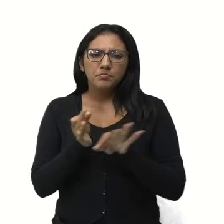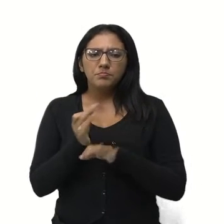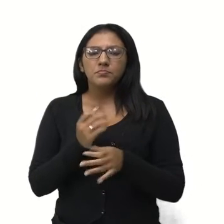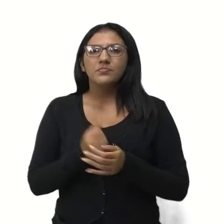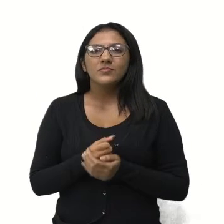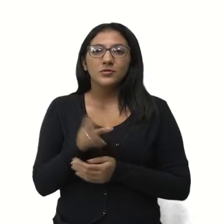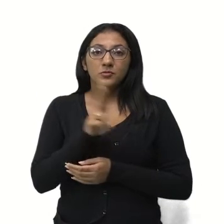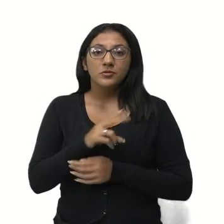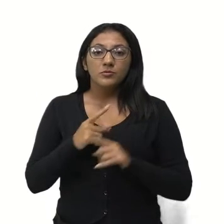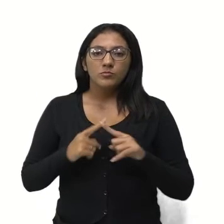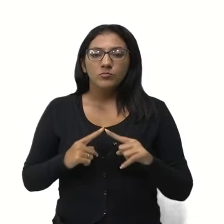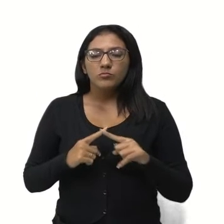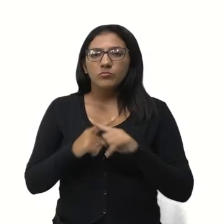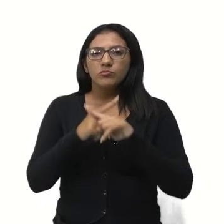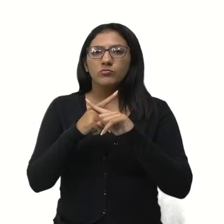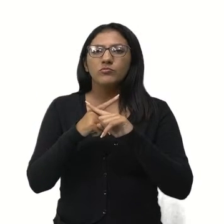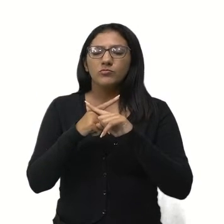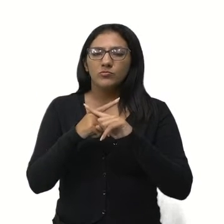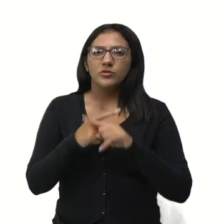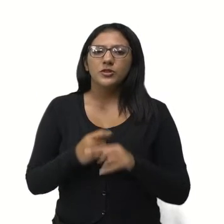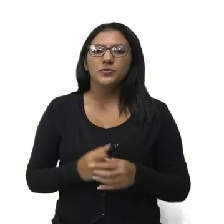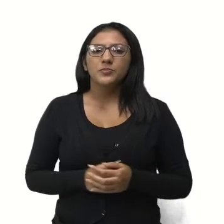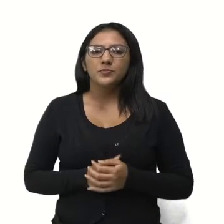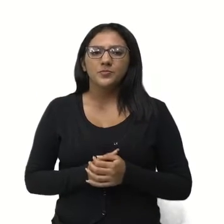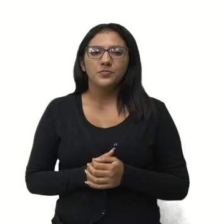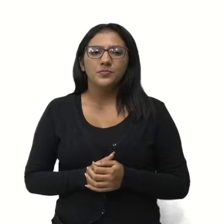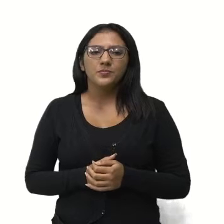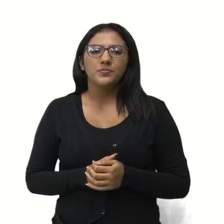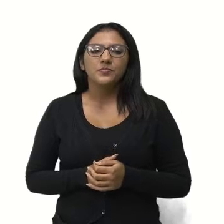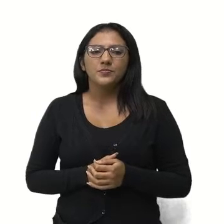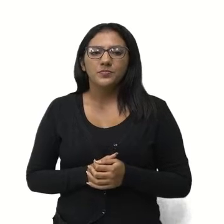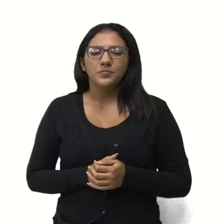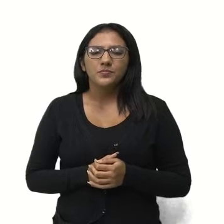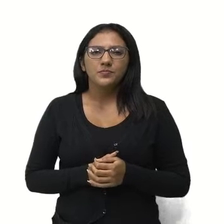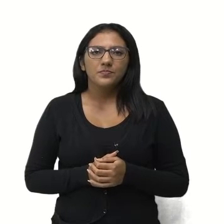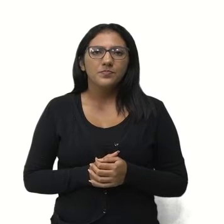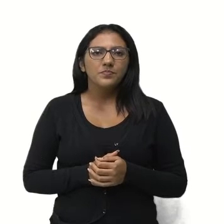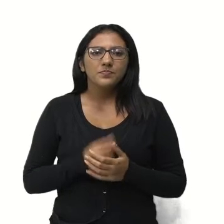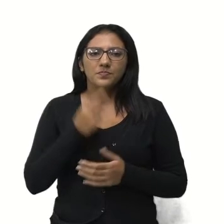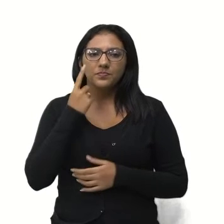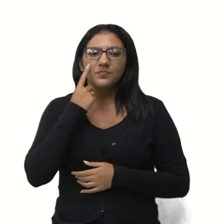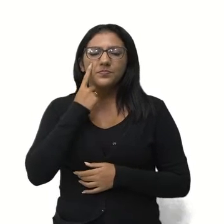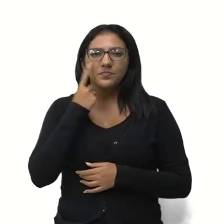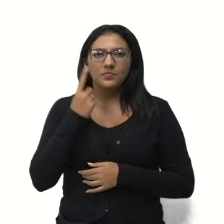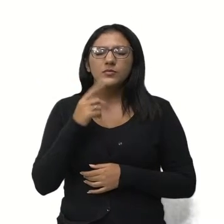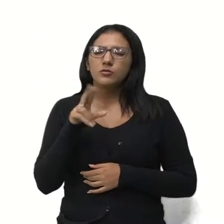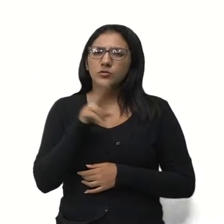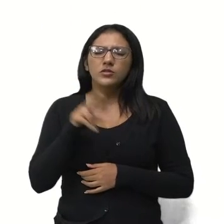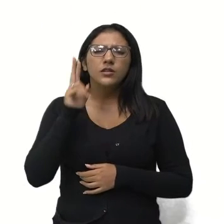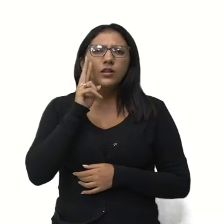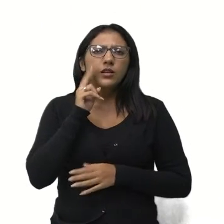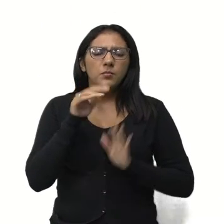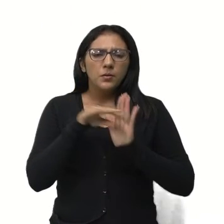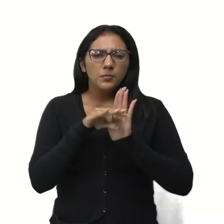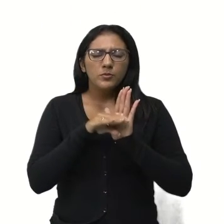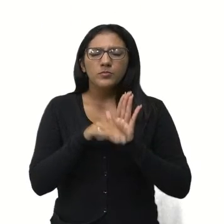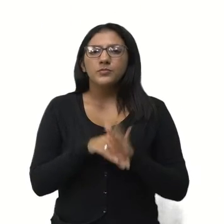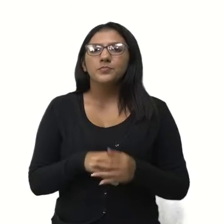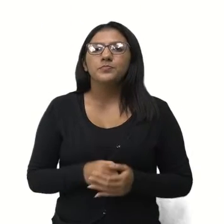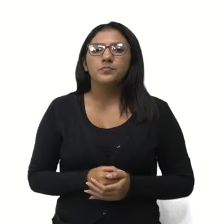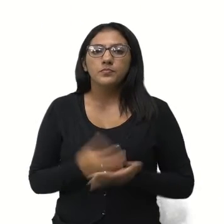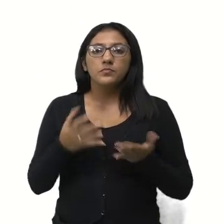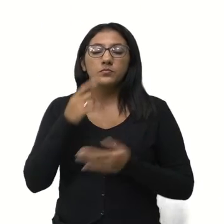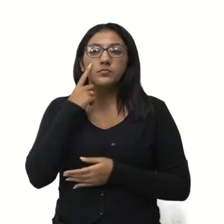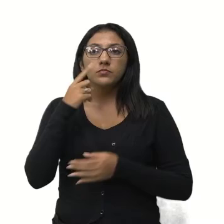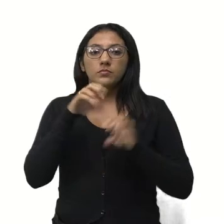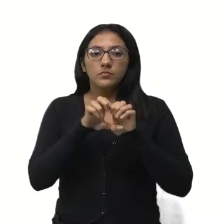o uso da multiplicação dos extremos, ou multiplicação dos meios pelos extremos. Nós temos então